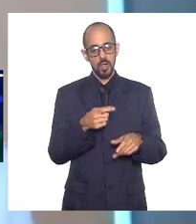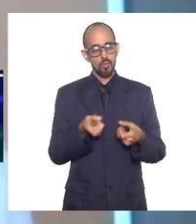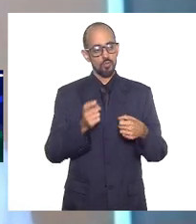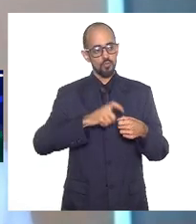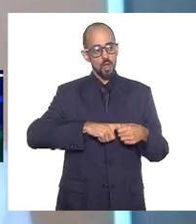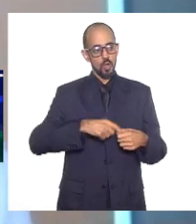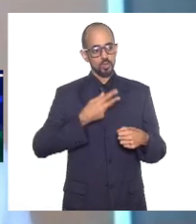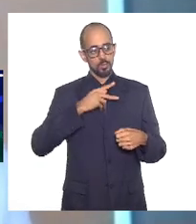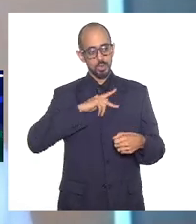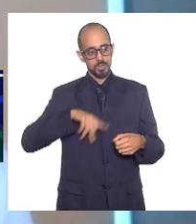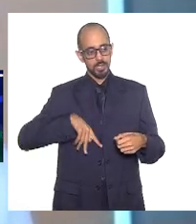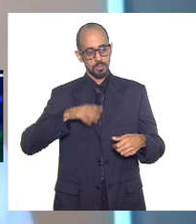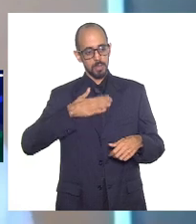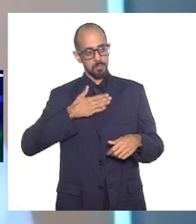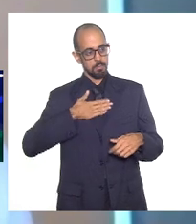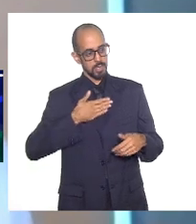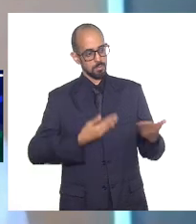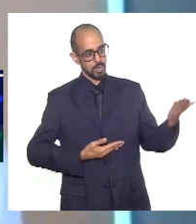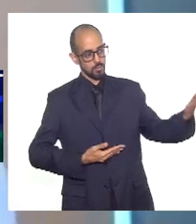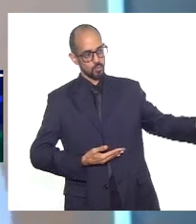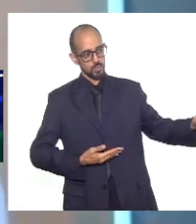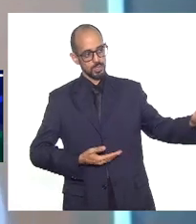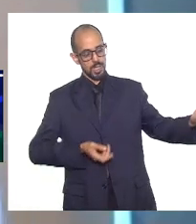a presidência para que Vossa Excelência possa